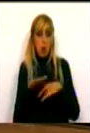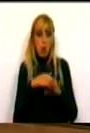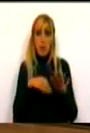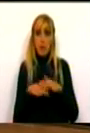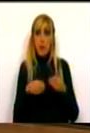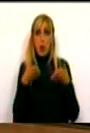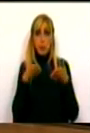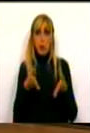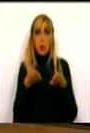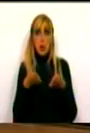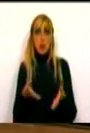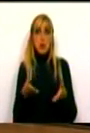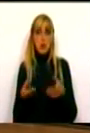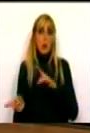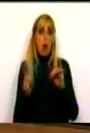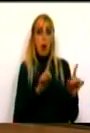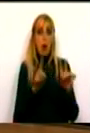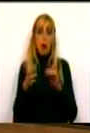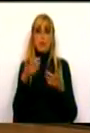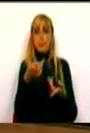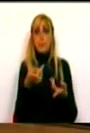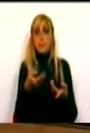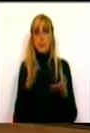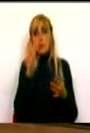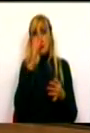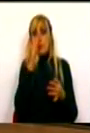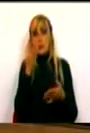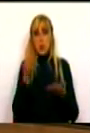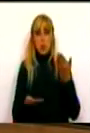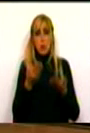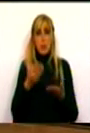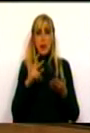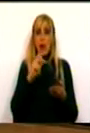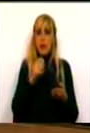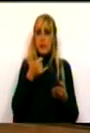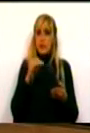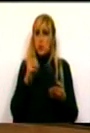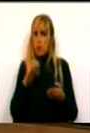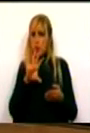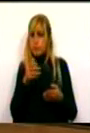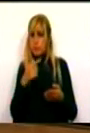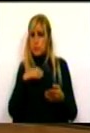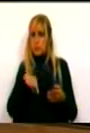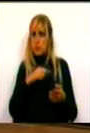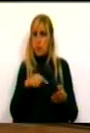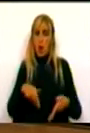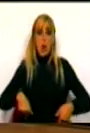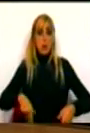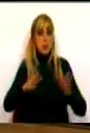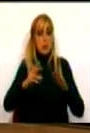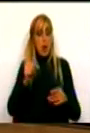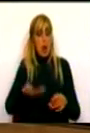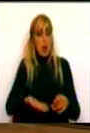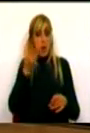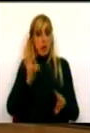ajuda ao tráfego e quando comparo com a 24 no meu distrito que uma das auto estradas mais caras nas